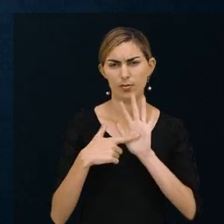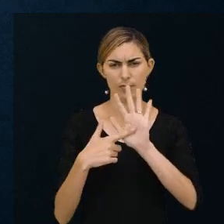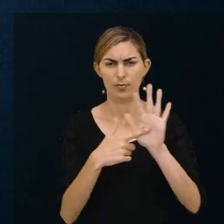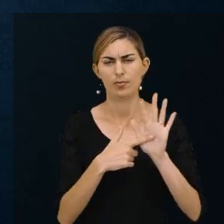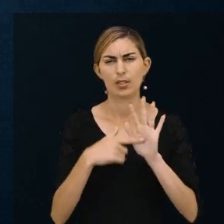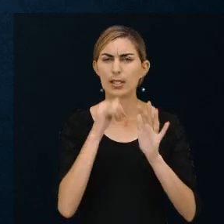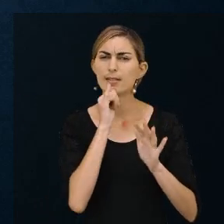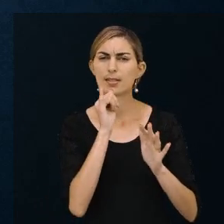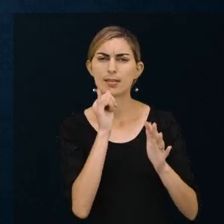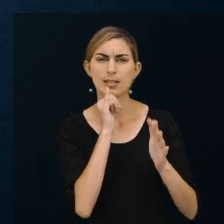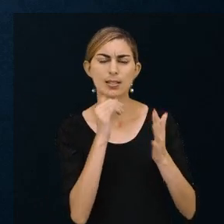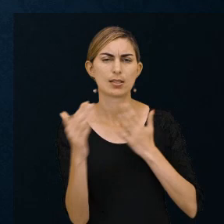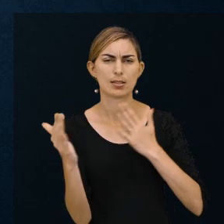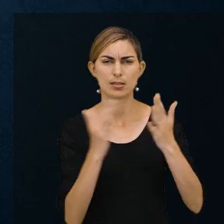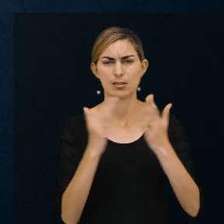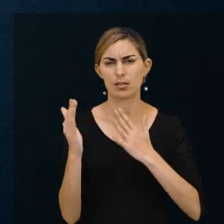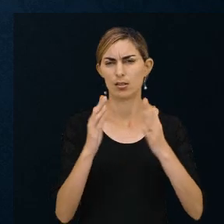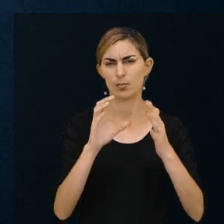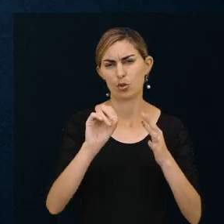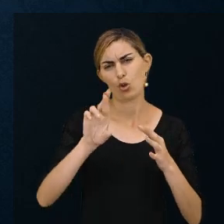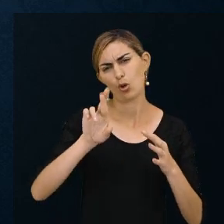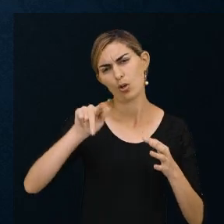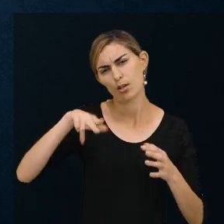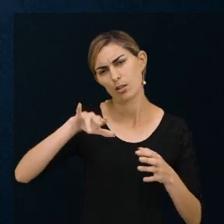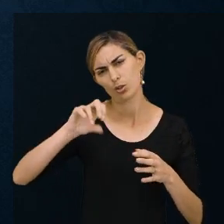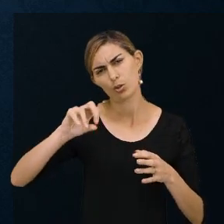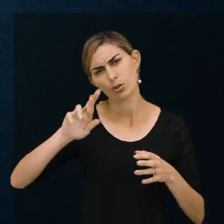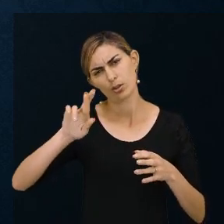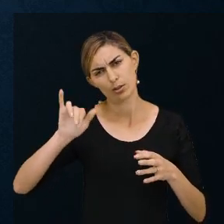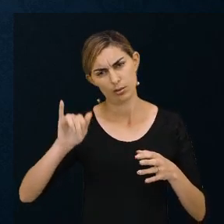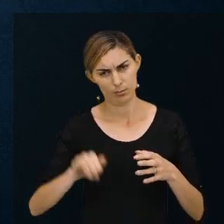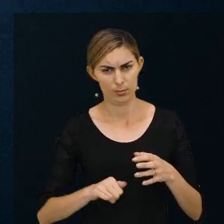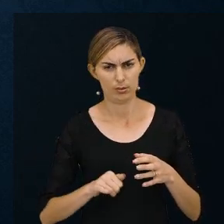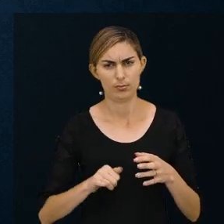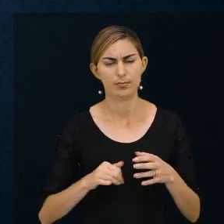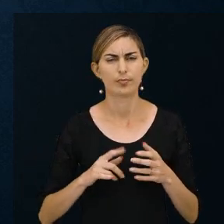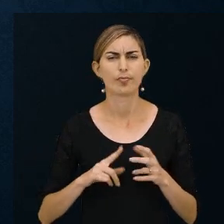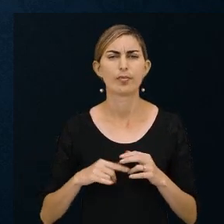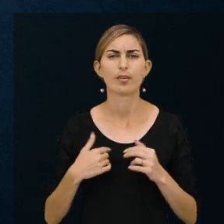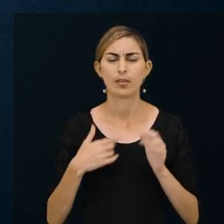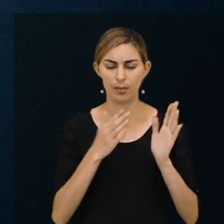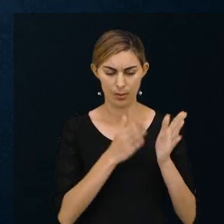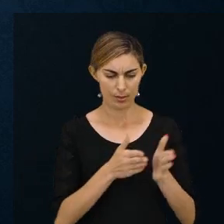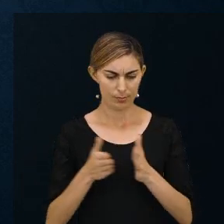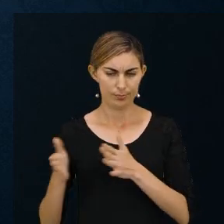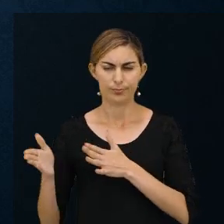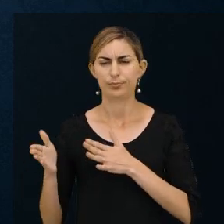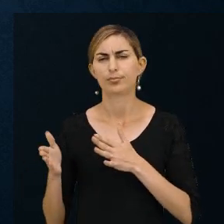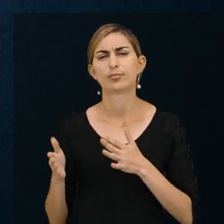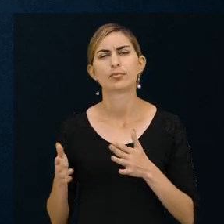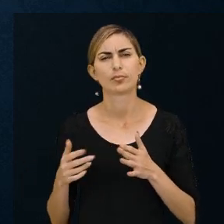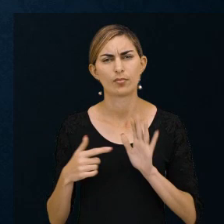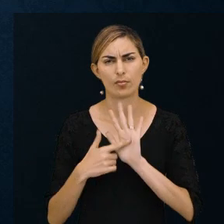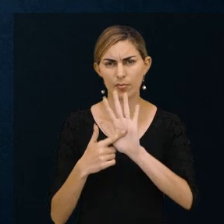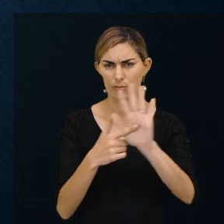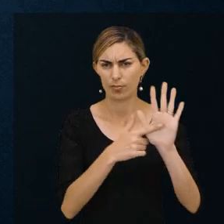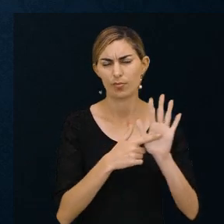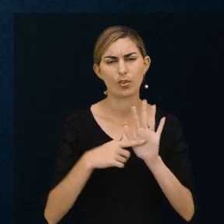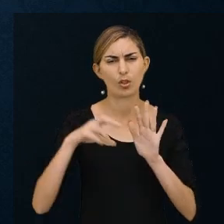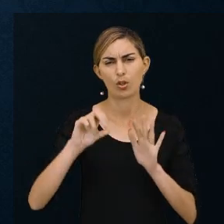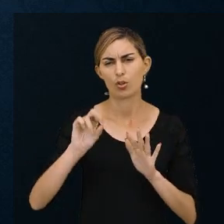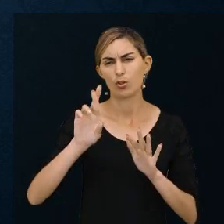trazendo para vocês, que é um exemplo de organograma funcional. Então, esse organograma não é